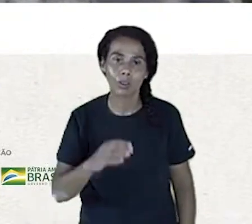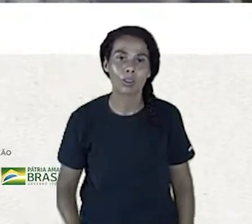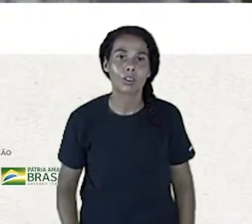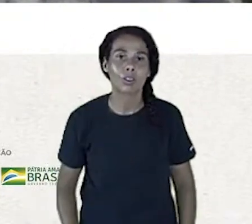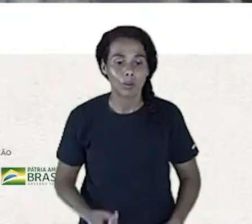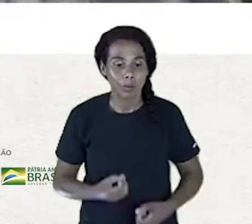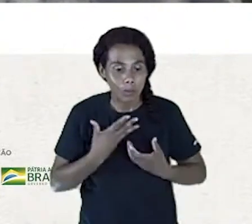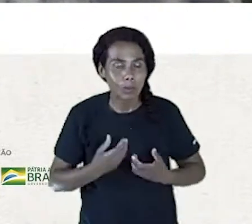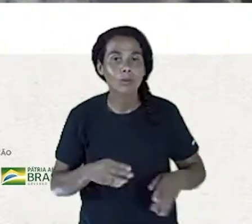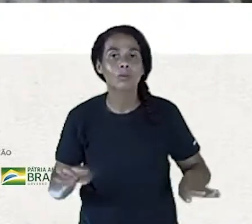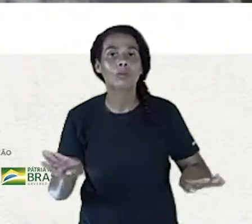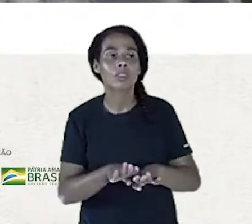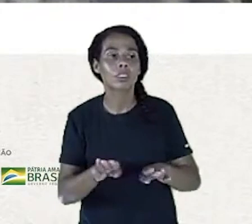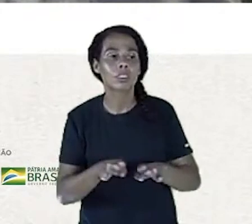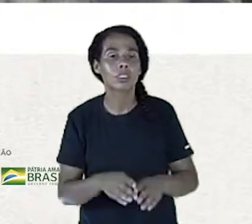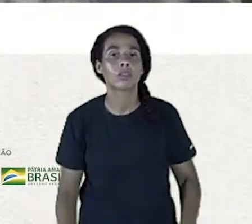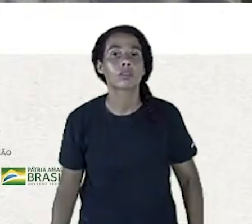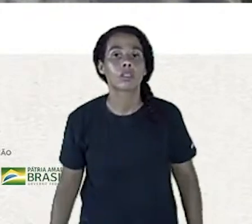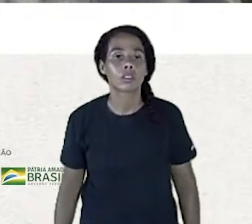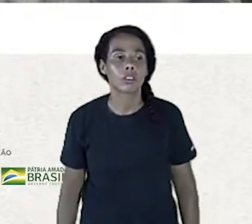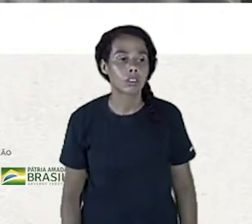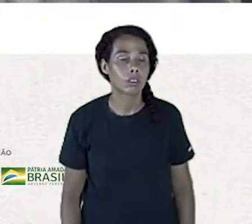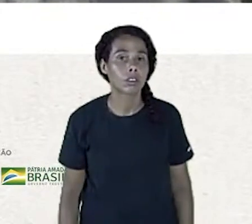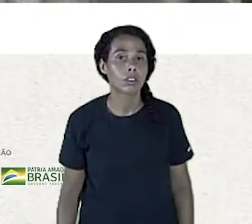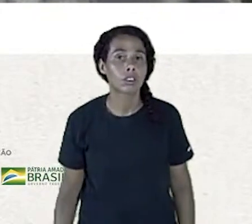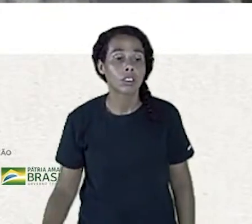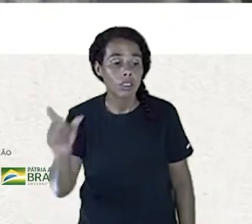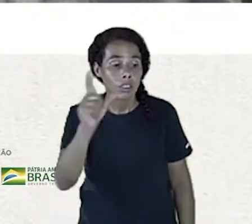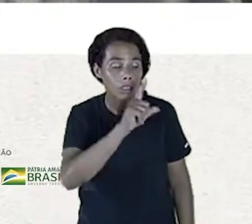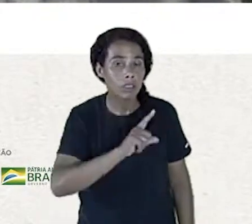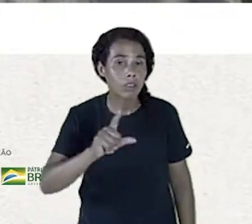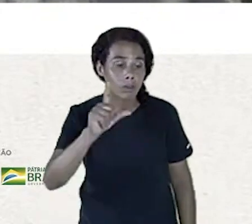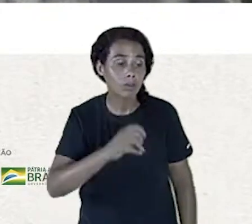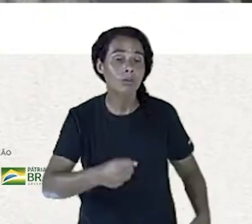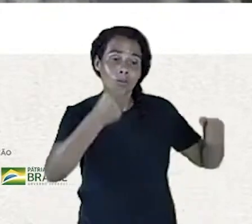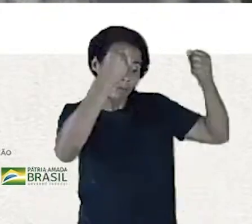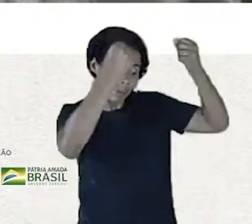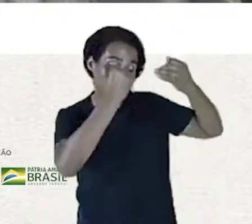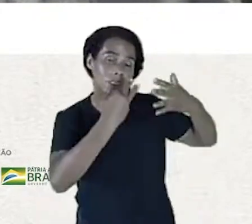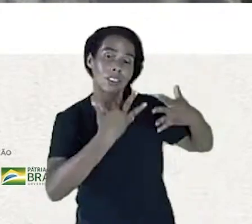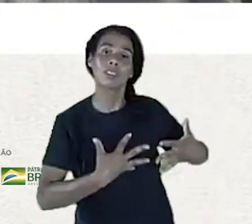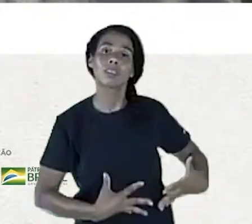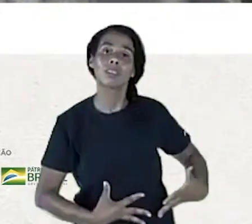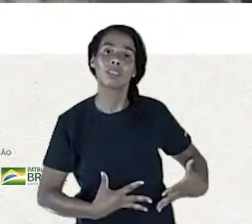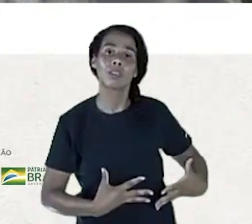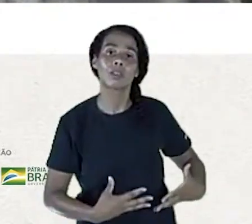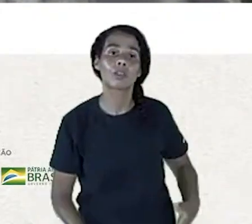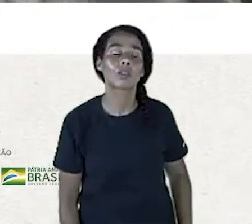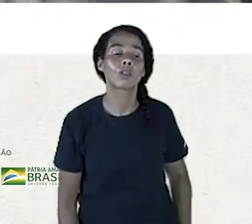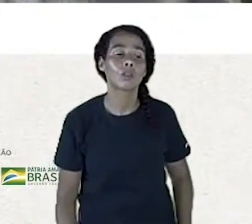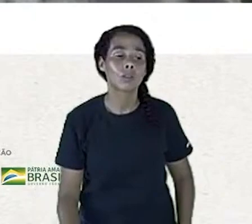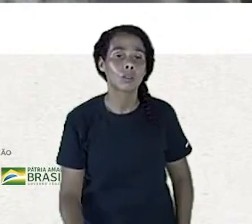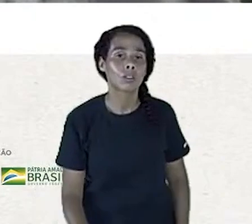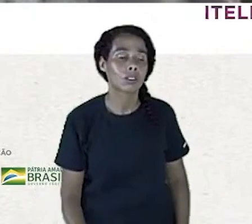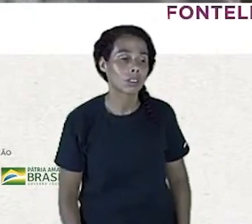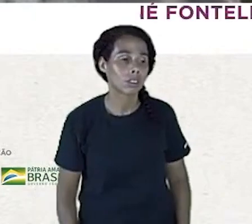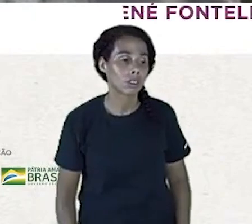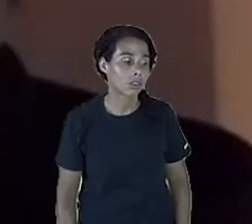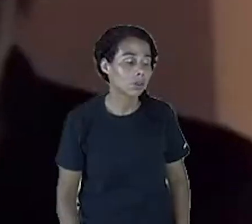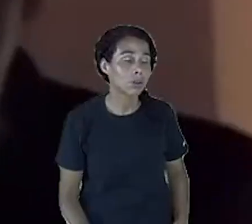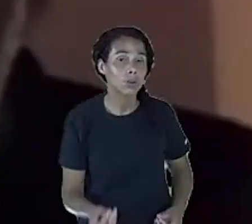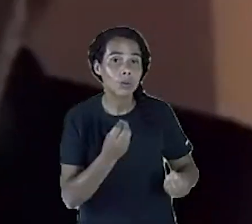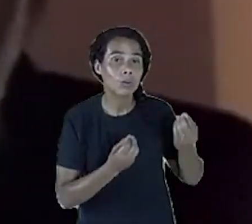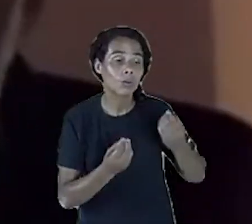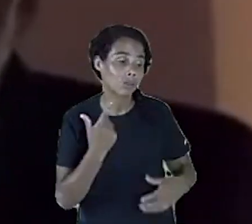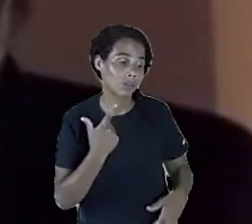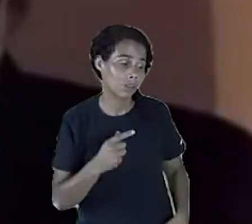literatura nessa sua trajetória, literatura que está espelhada na qualidade das suas letras.